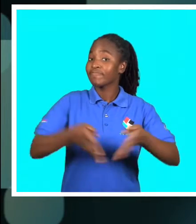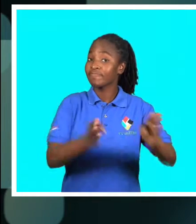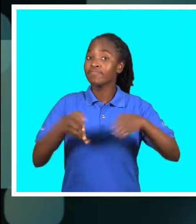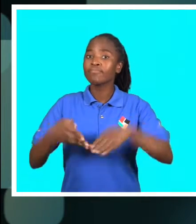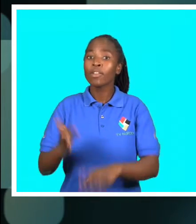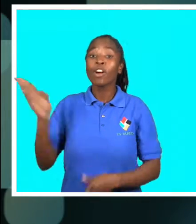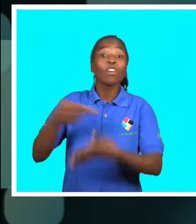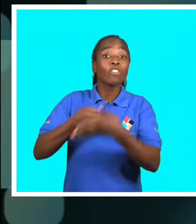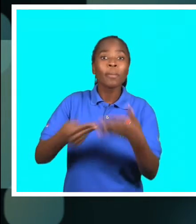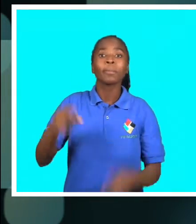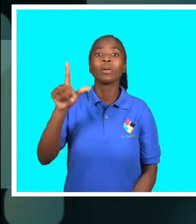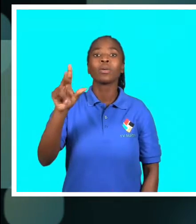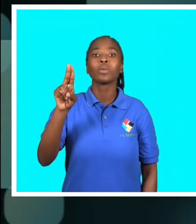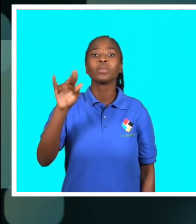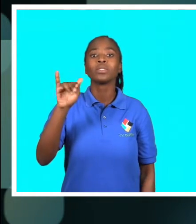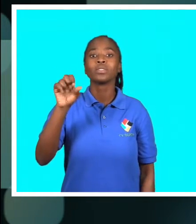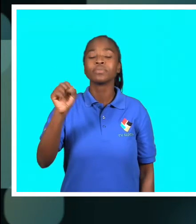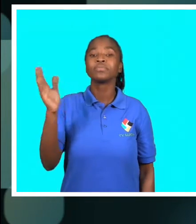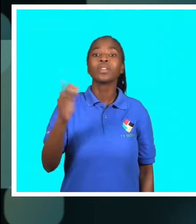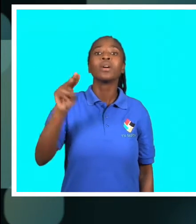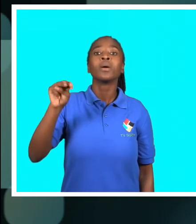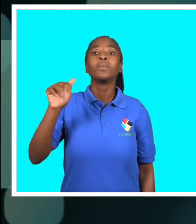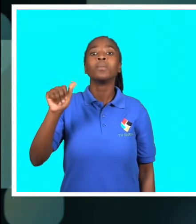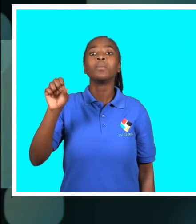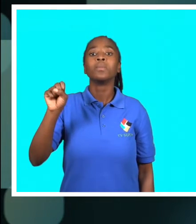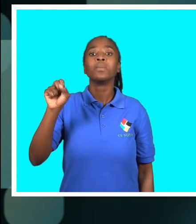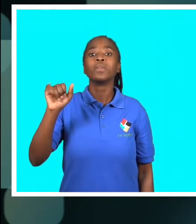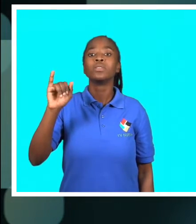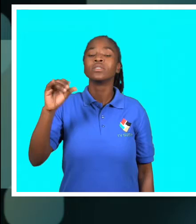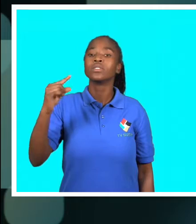três motivos que levam crianças a viverem na rua.